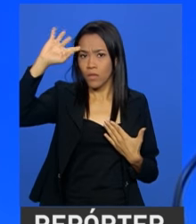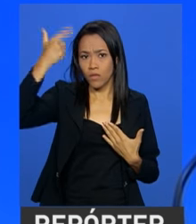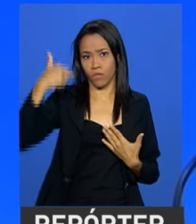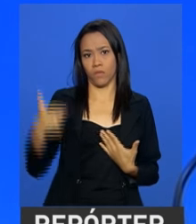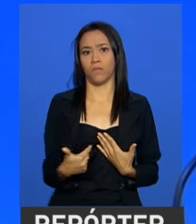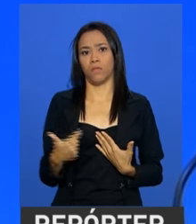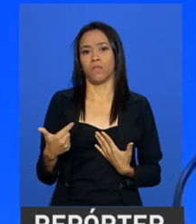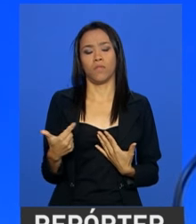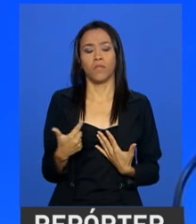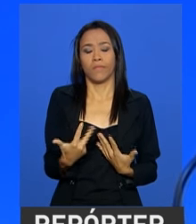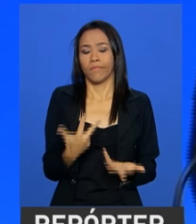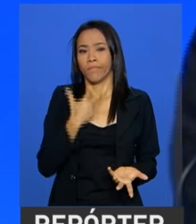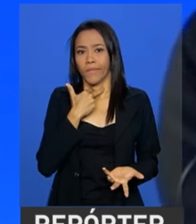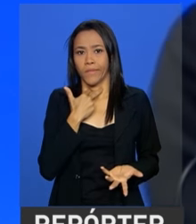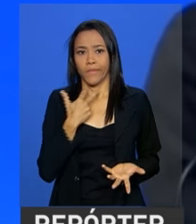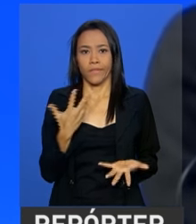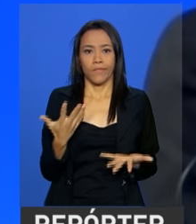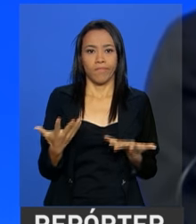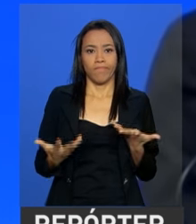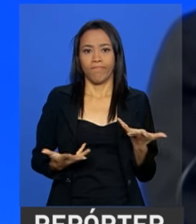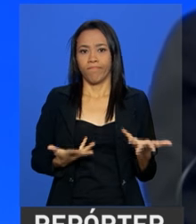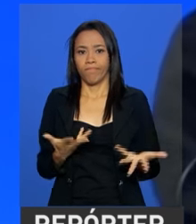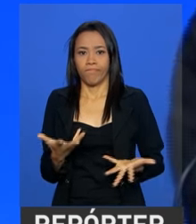imediatamente. Não pode